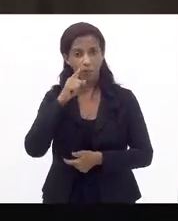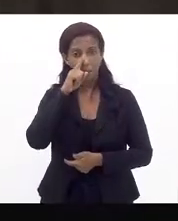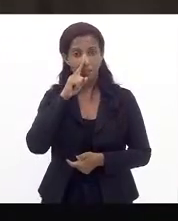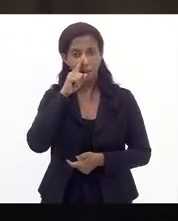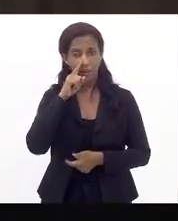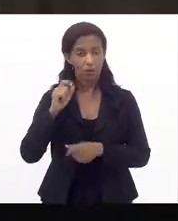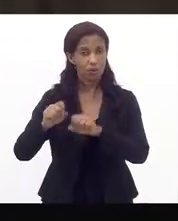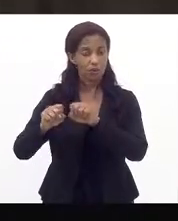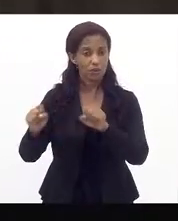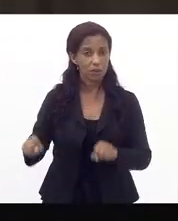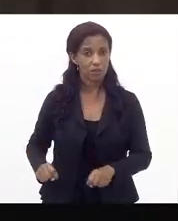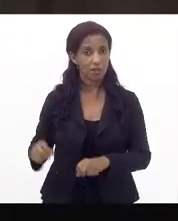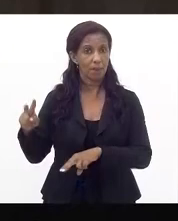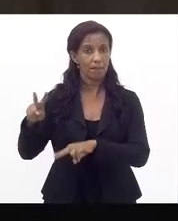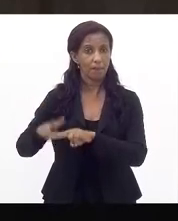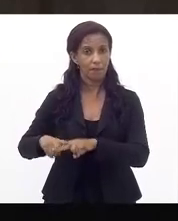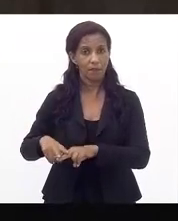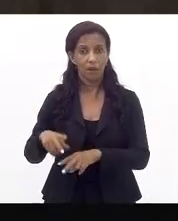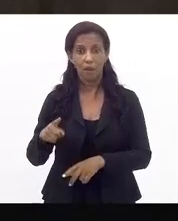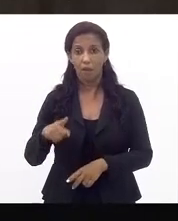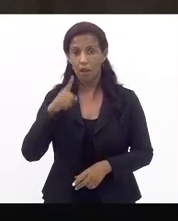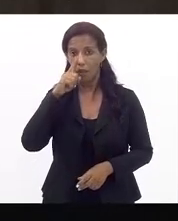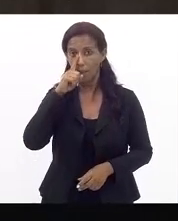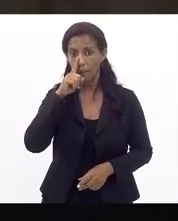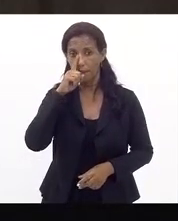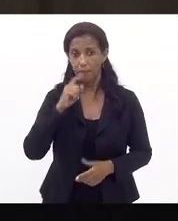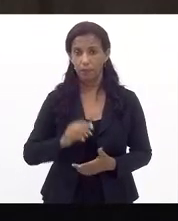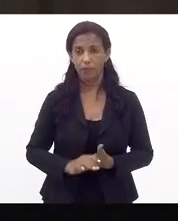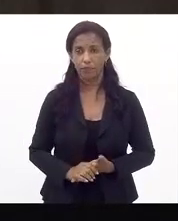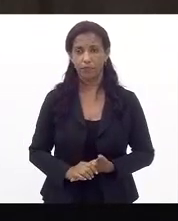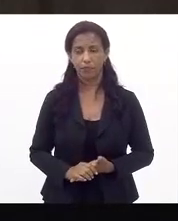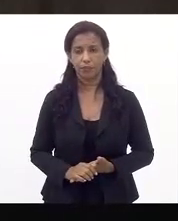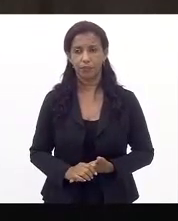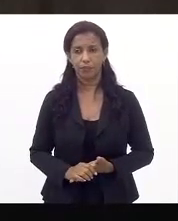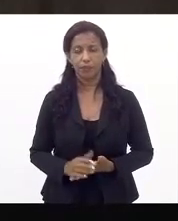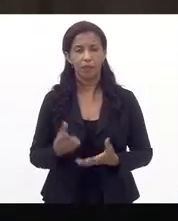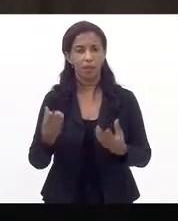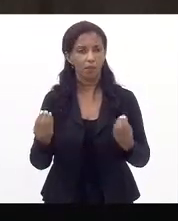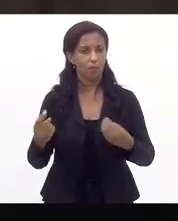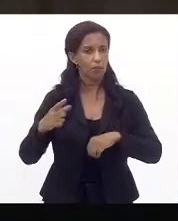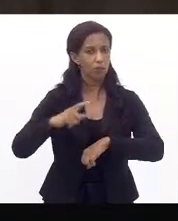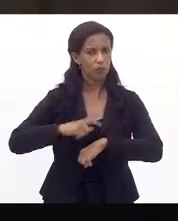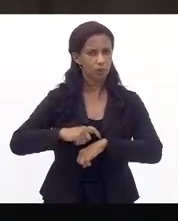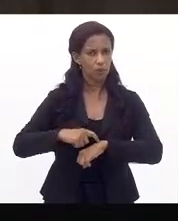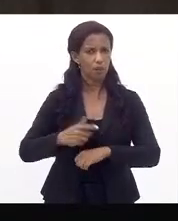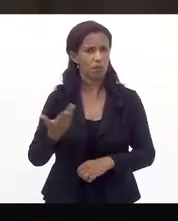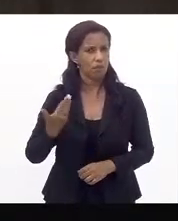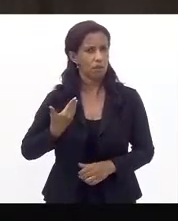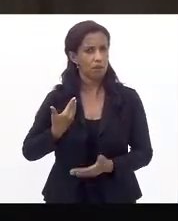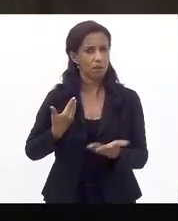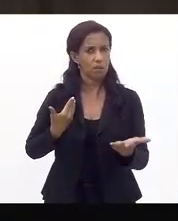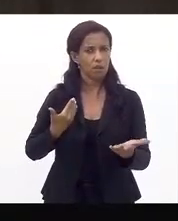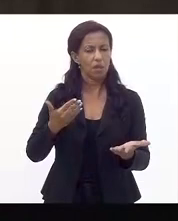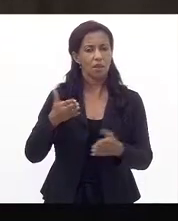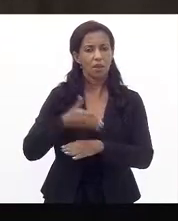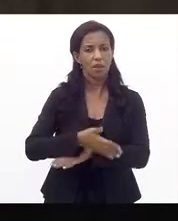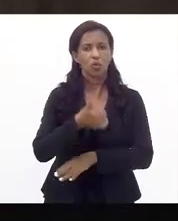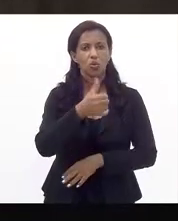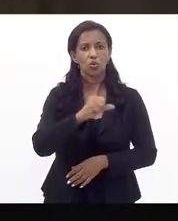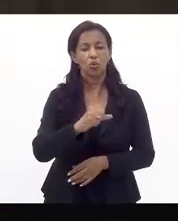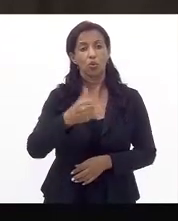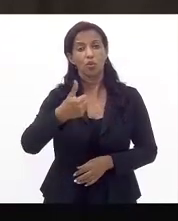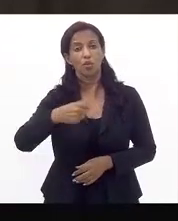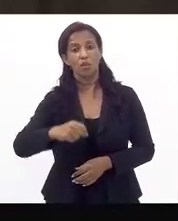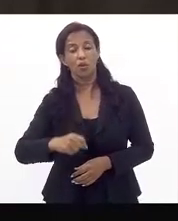nossa como sistema penitenciário é muito tempo é muito tempo as colegas que entraram com 18